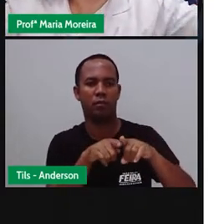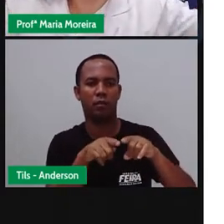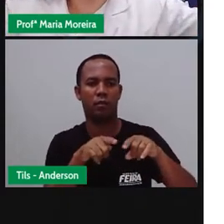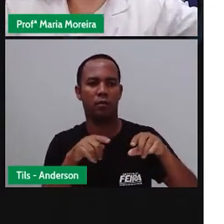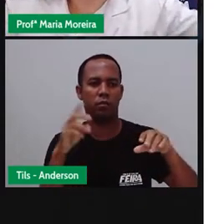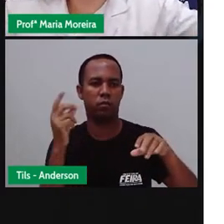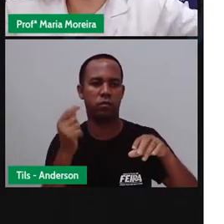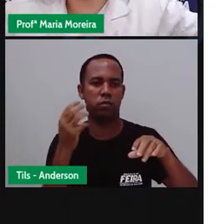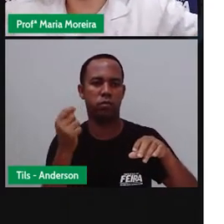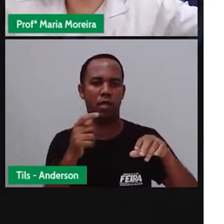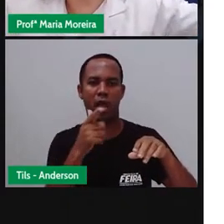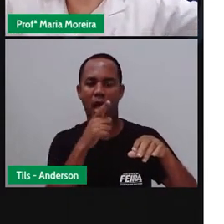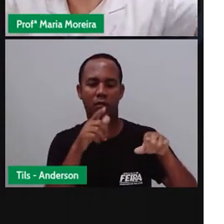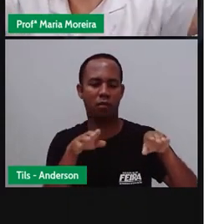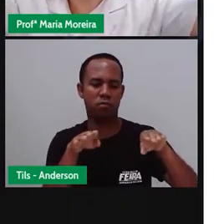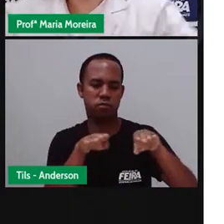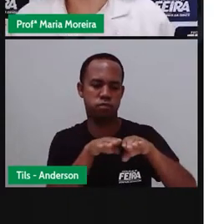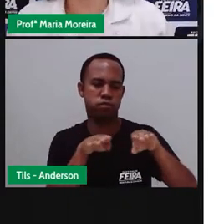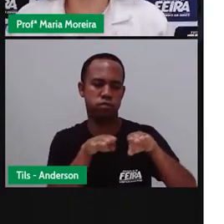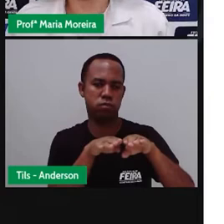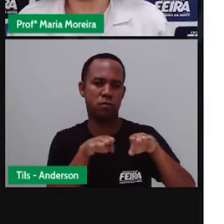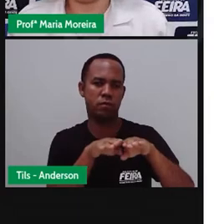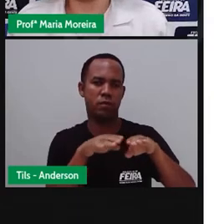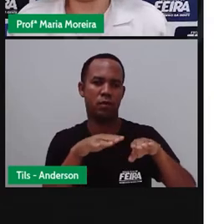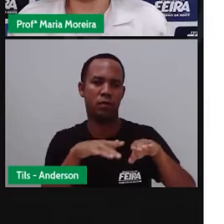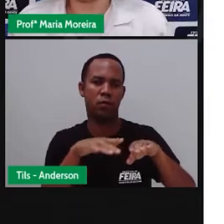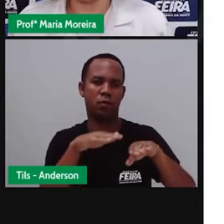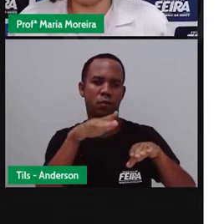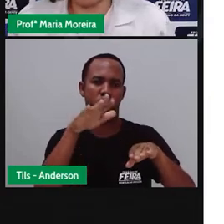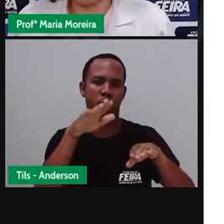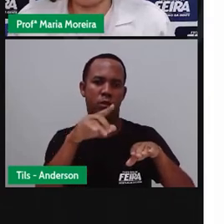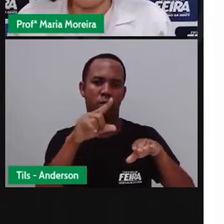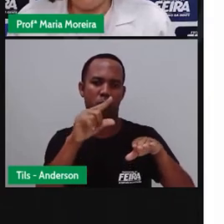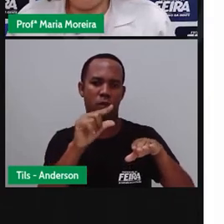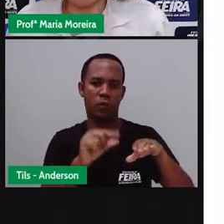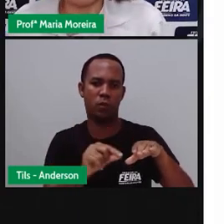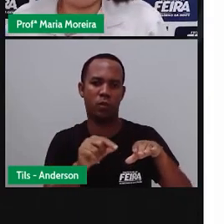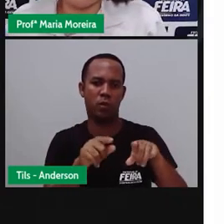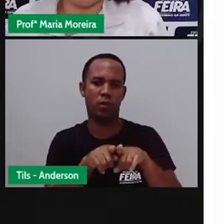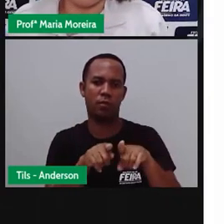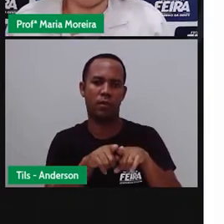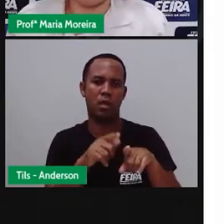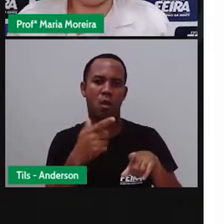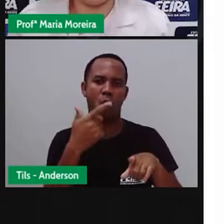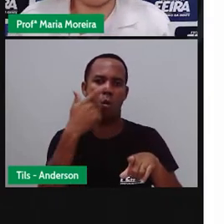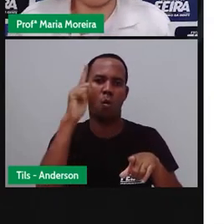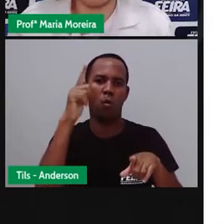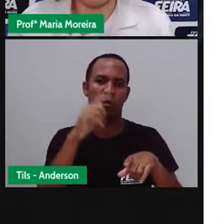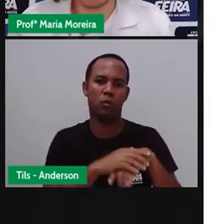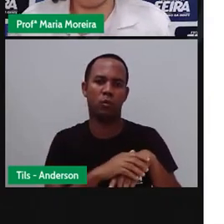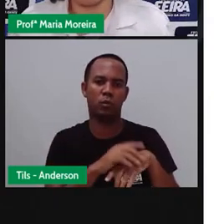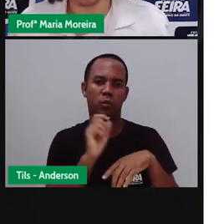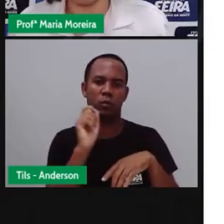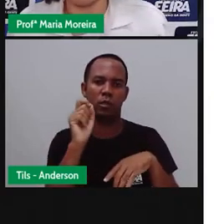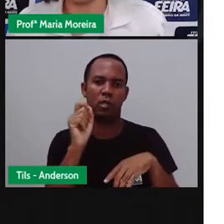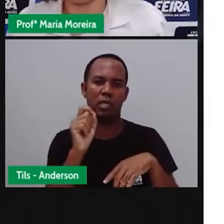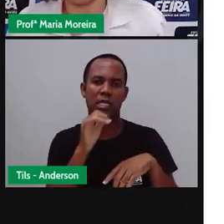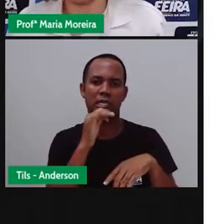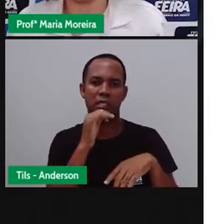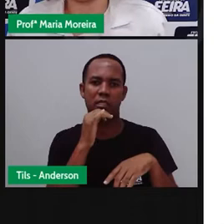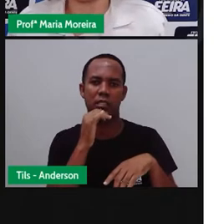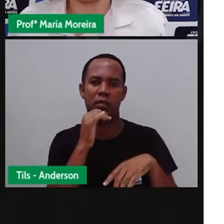ó, não escorre e no lençol freático ela diminui. Outro fator agravante dessa medida é o aumento